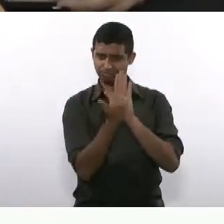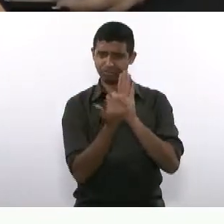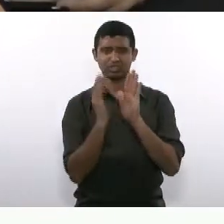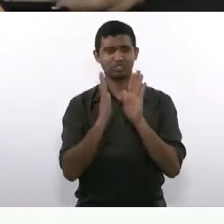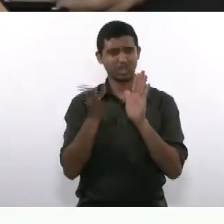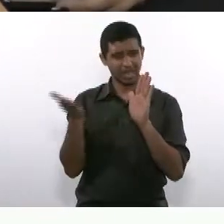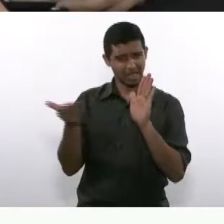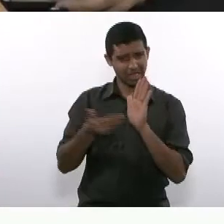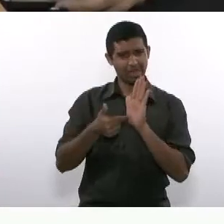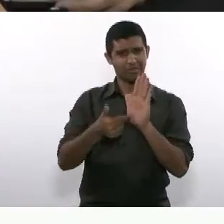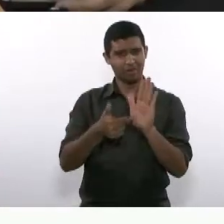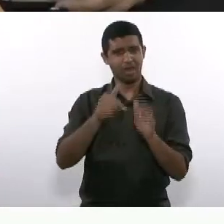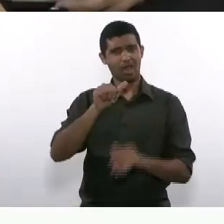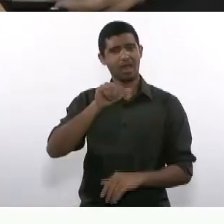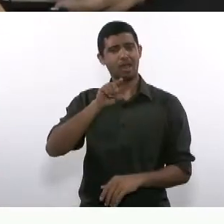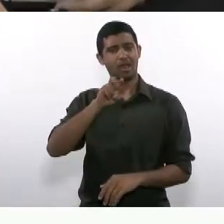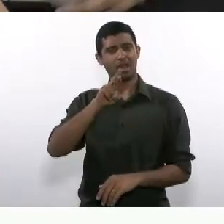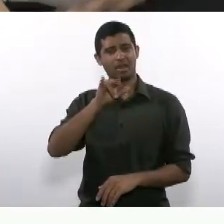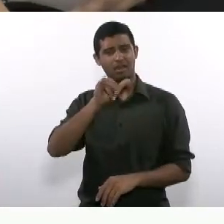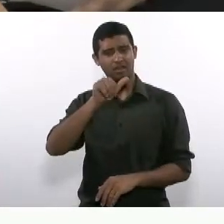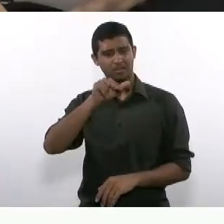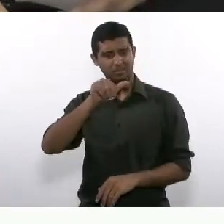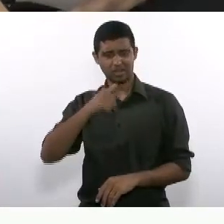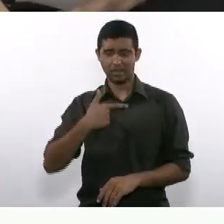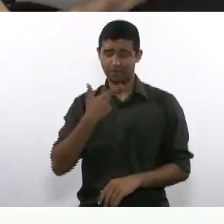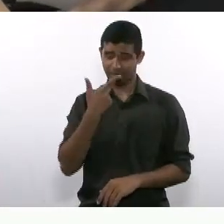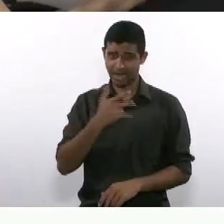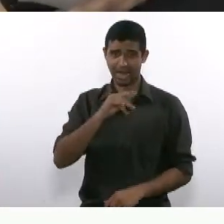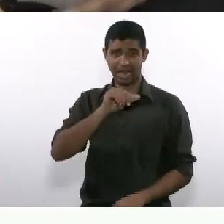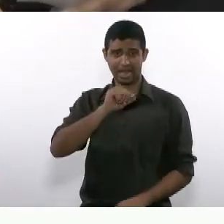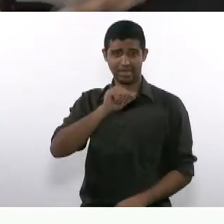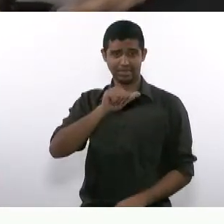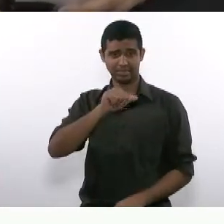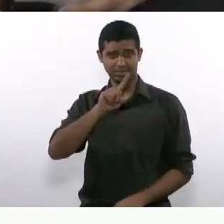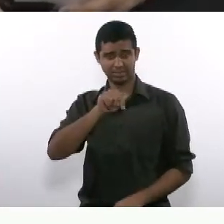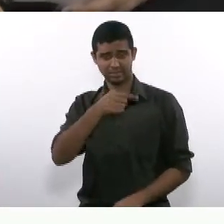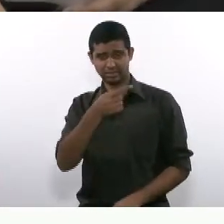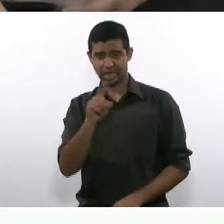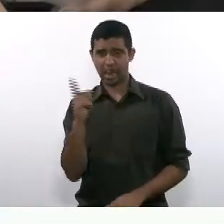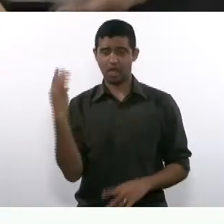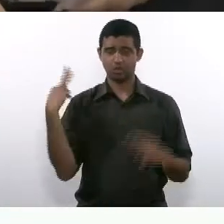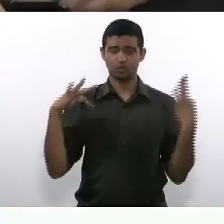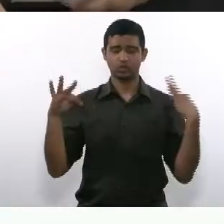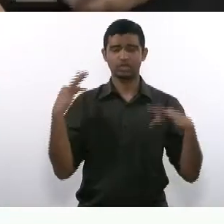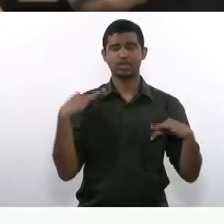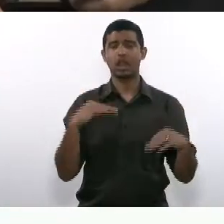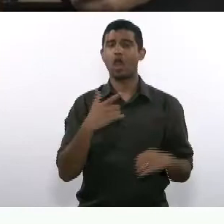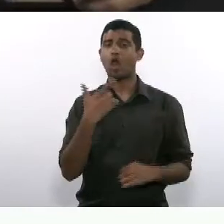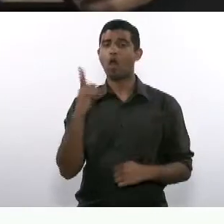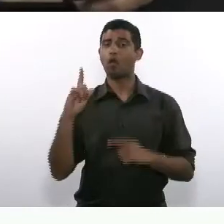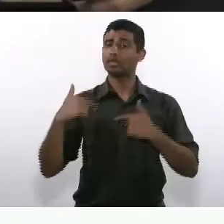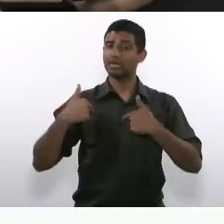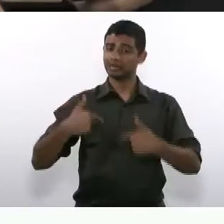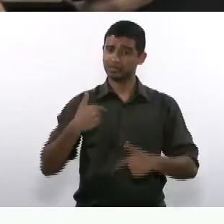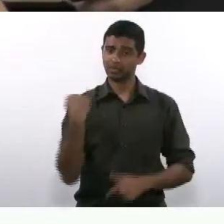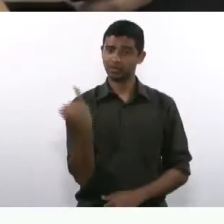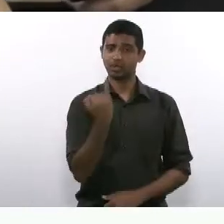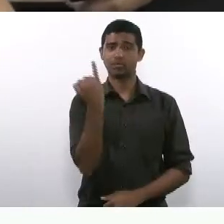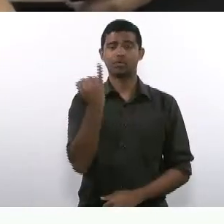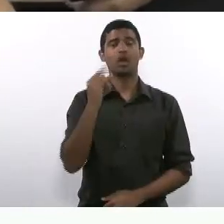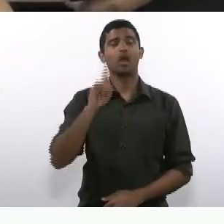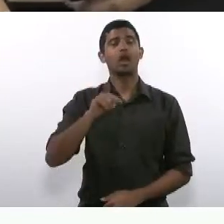as quais posso frisar a Salão do Turismo. Tá? Uma outra ação também importante para a gente é